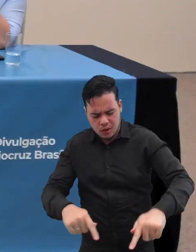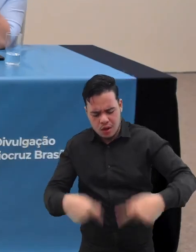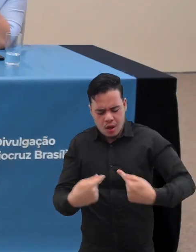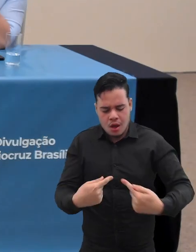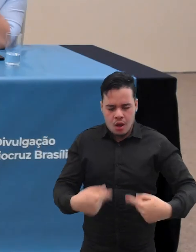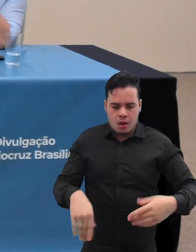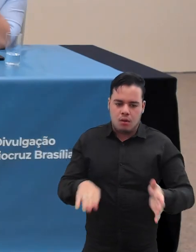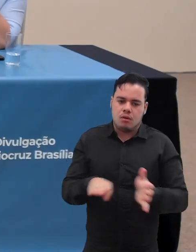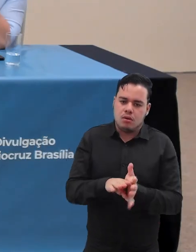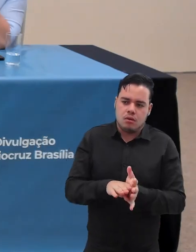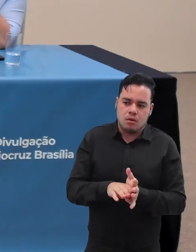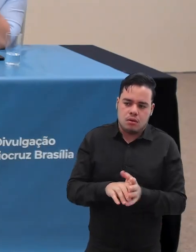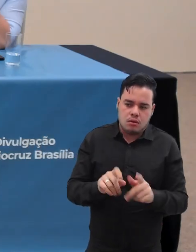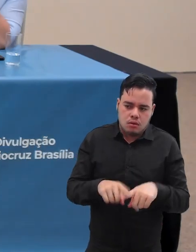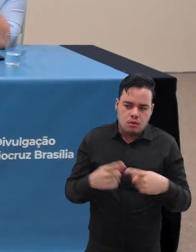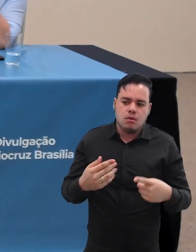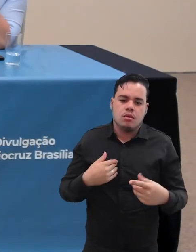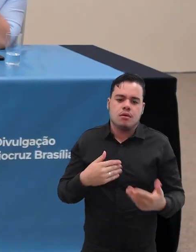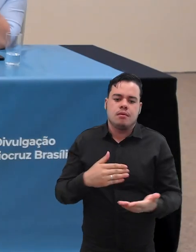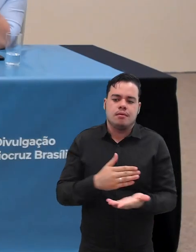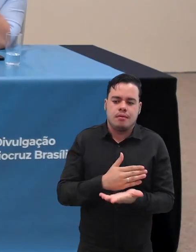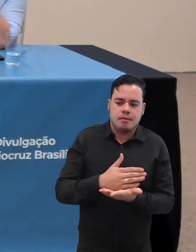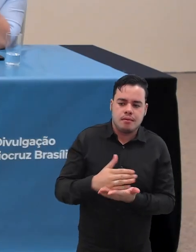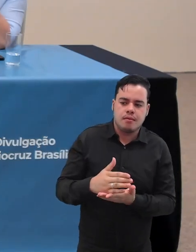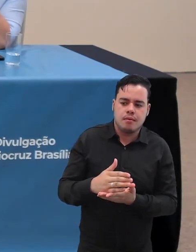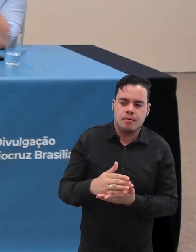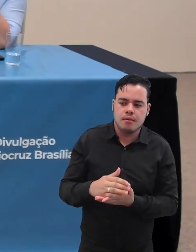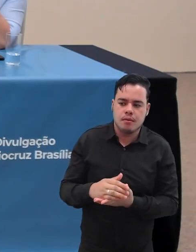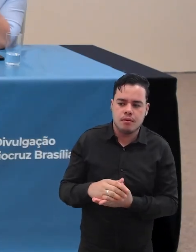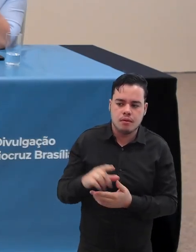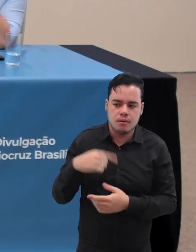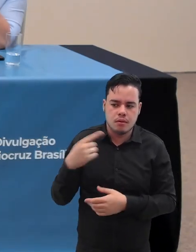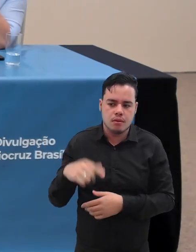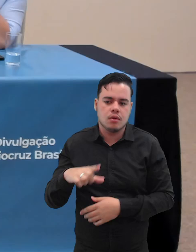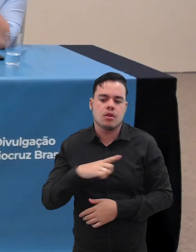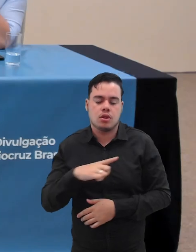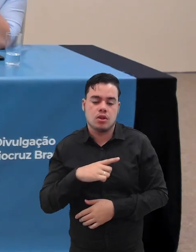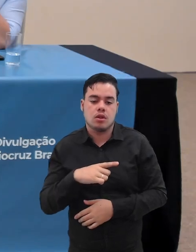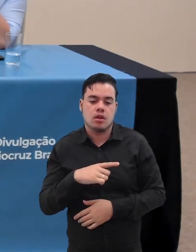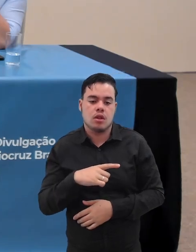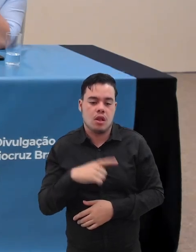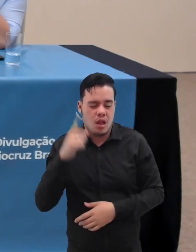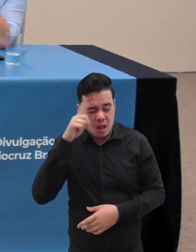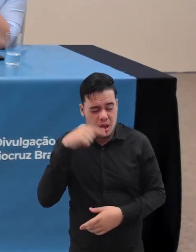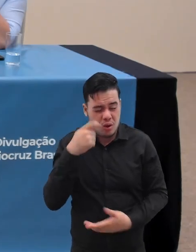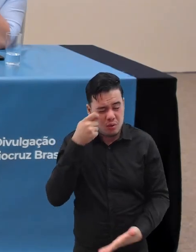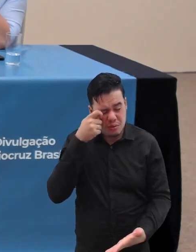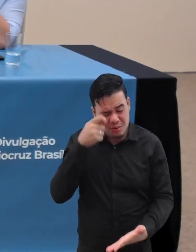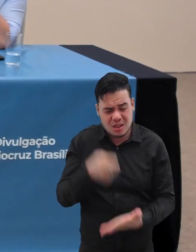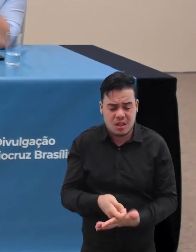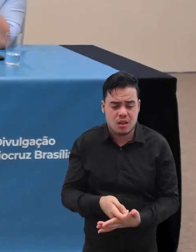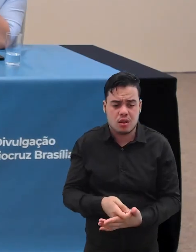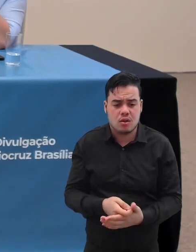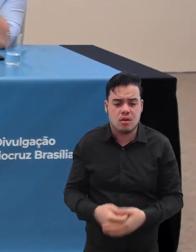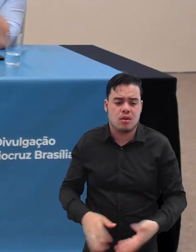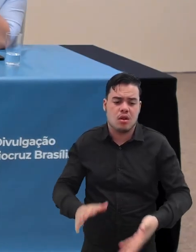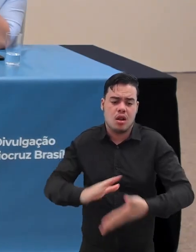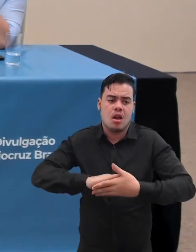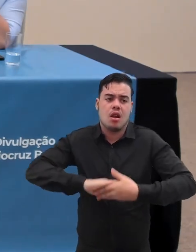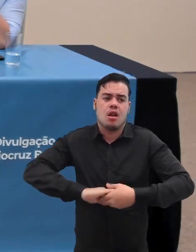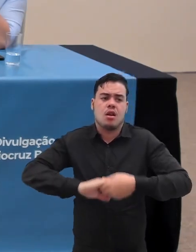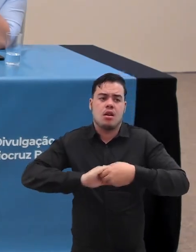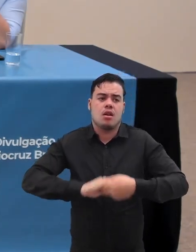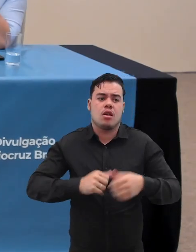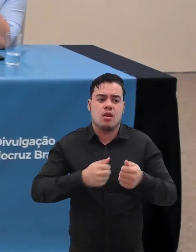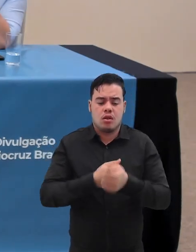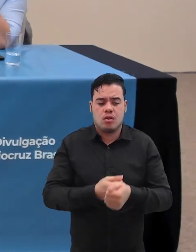no desenho do programa, que é o desenho institucional. Então, a gente tem, é obrigatória a parceria